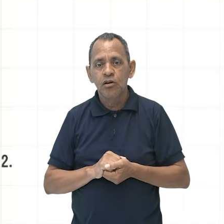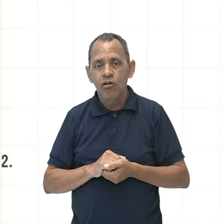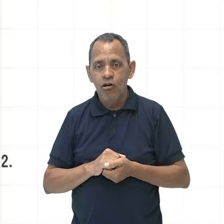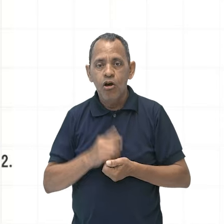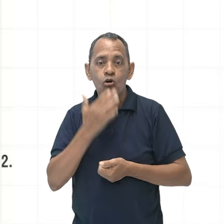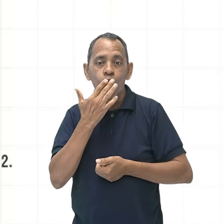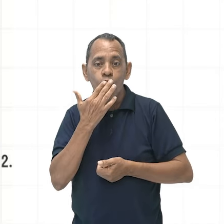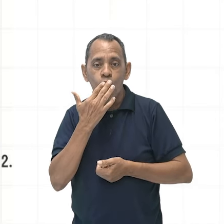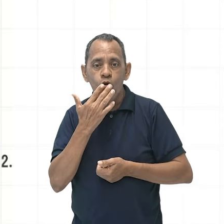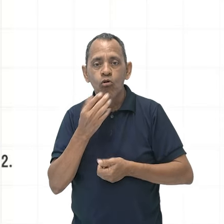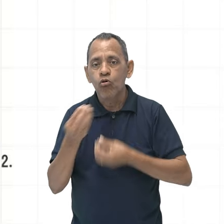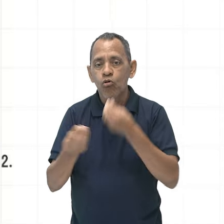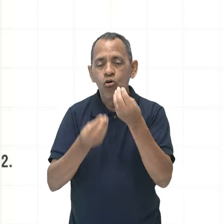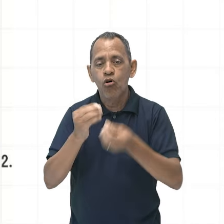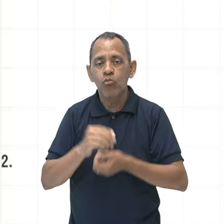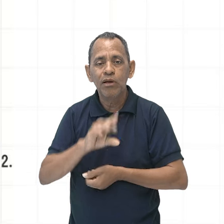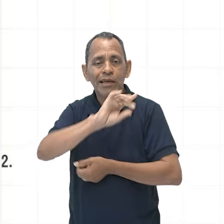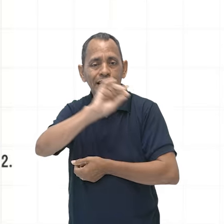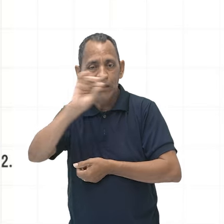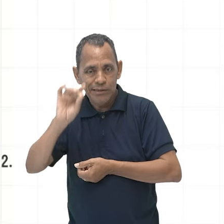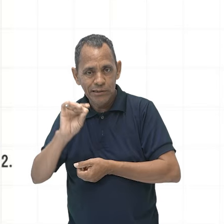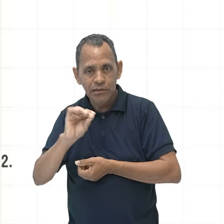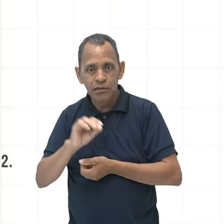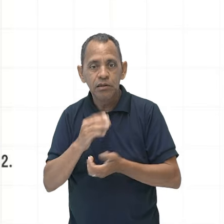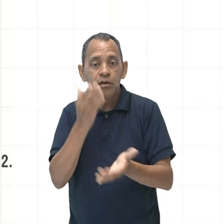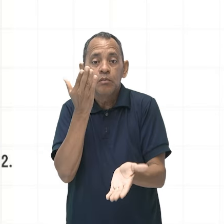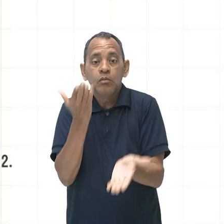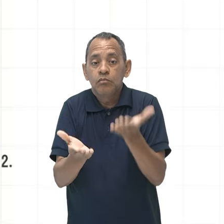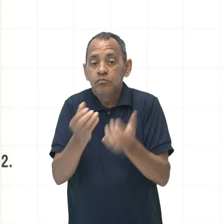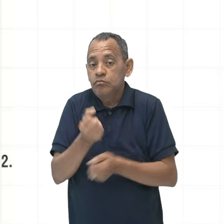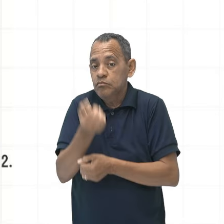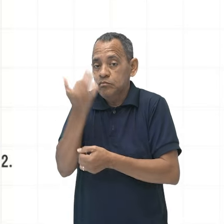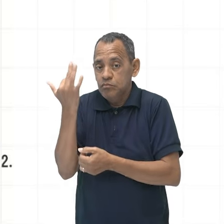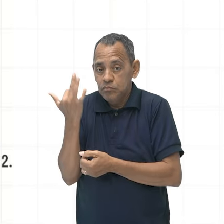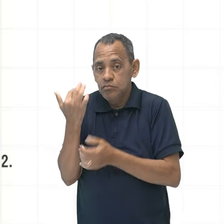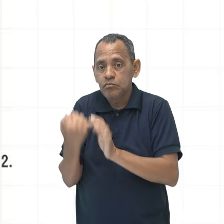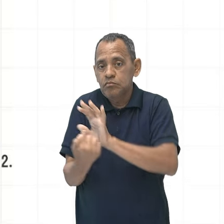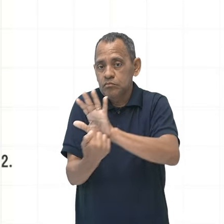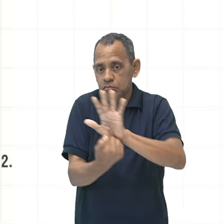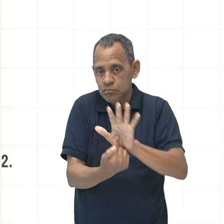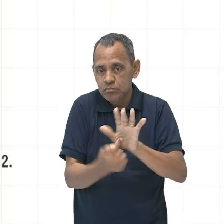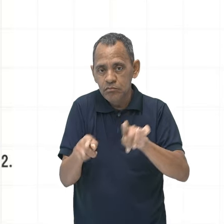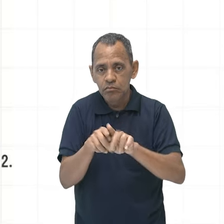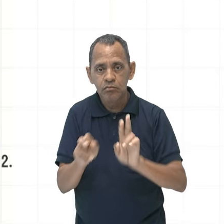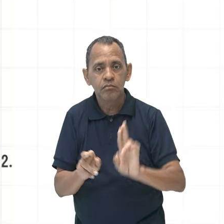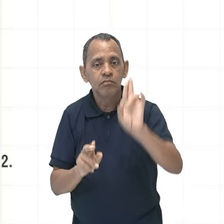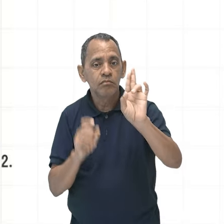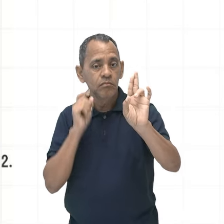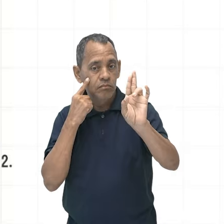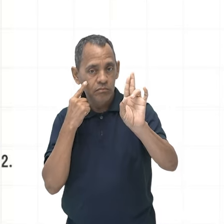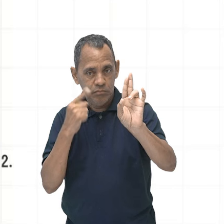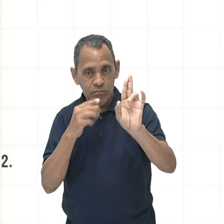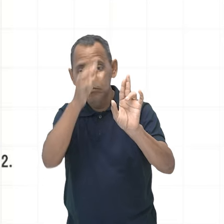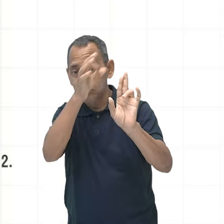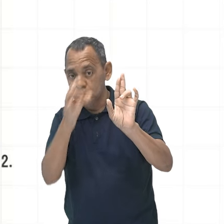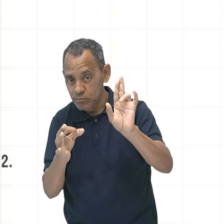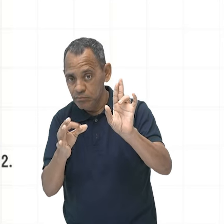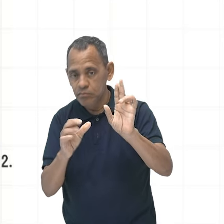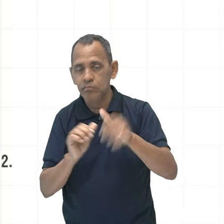cada setor? O tamanho de cada setor é proporcional à quantidade exportada e é representado em percentual, ou